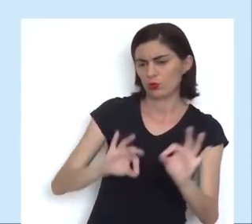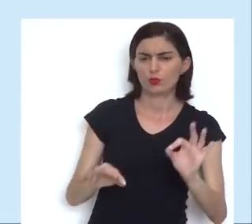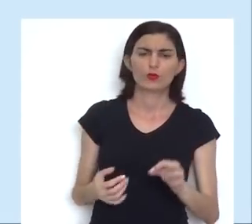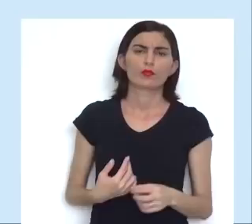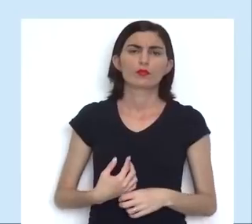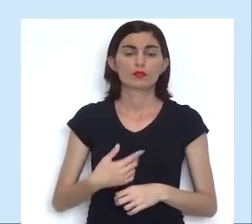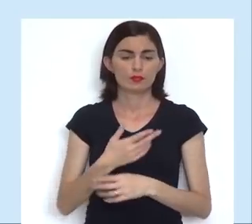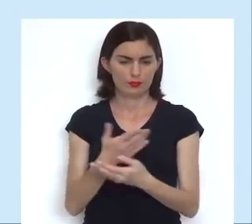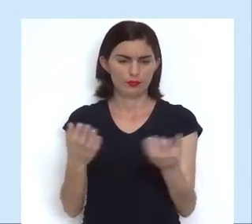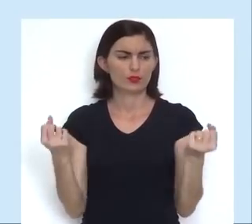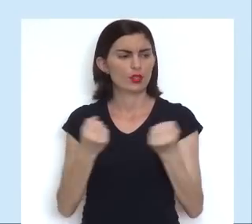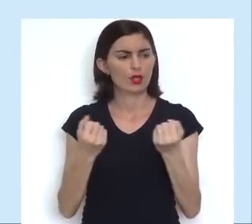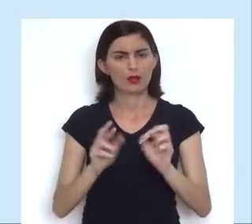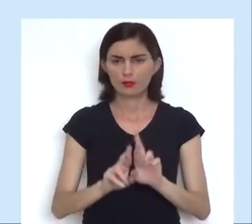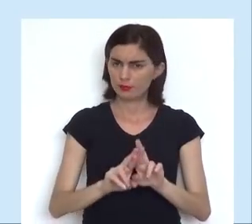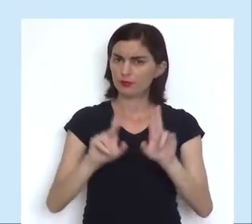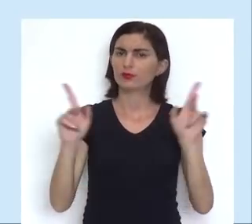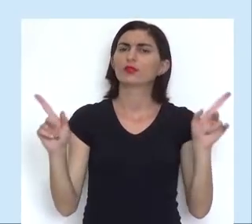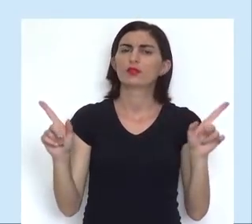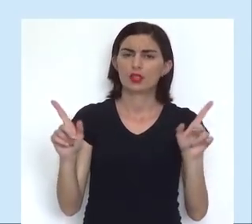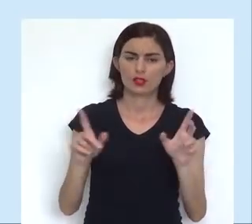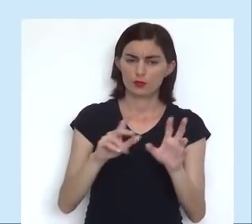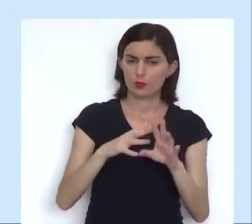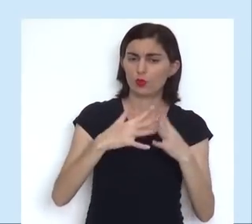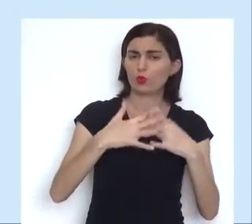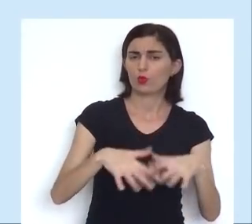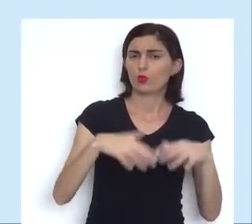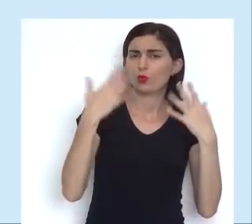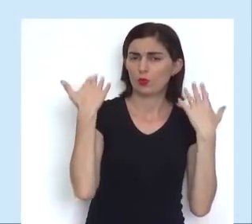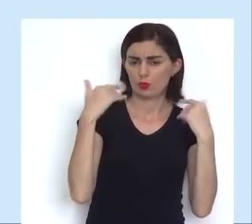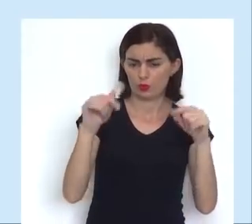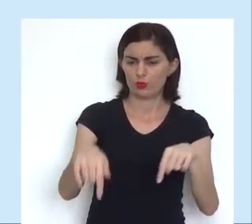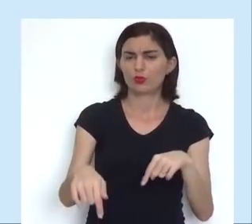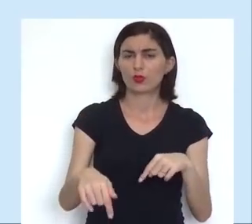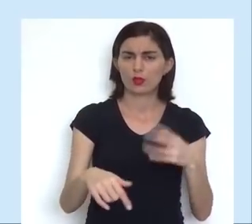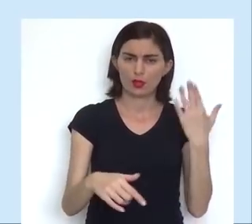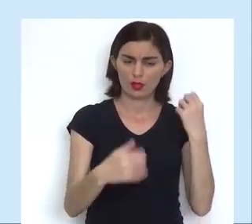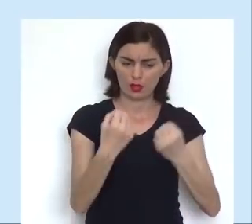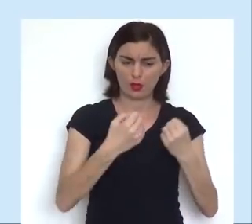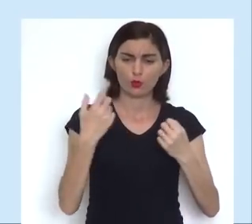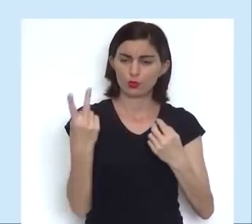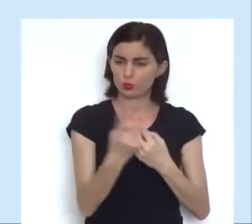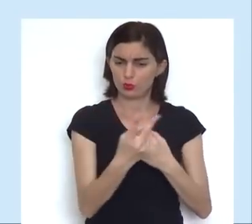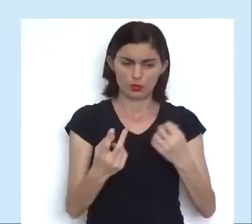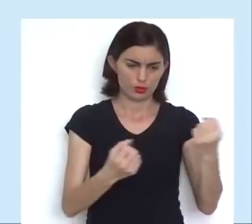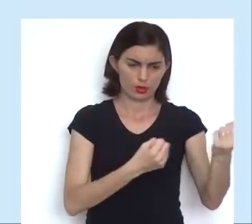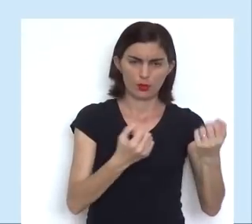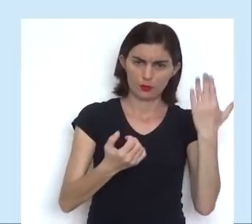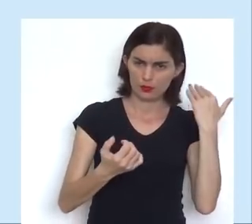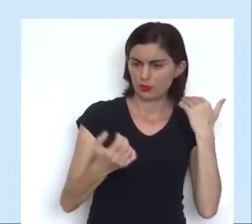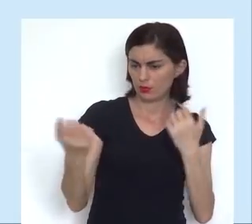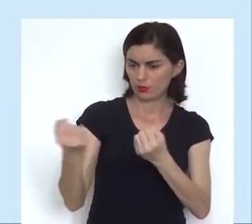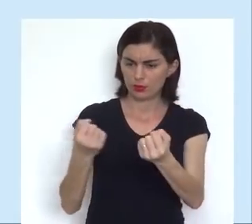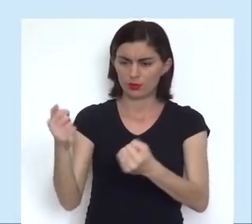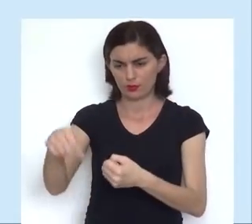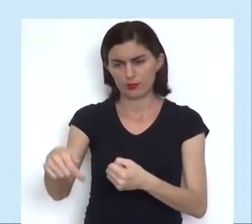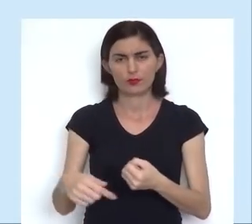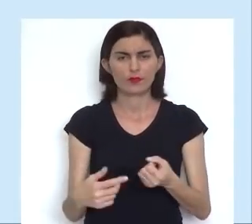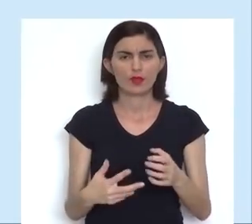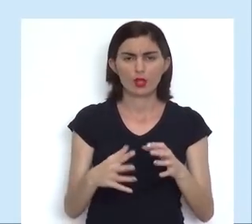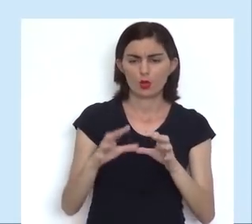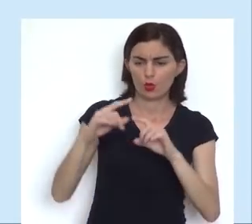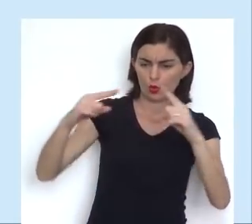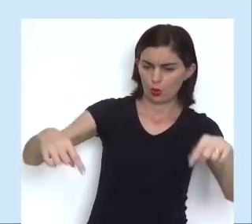carro completamente diferente da engenharia que utilizamos atual. Então, com essas 2 imagens, na questão mecânica